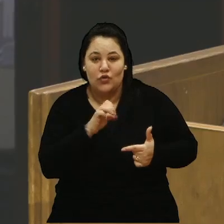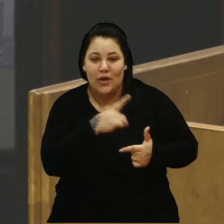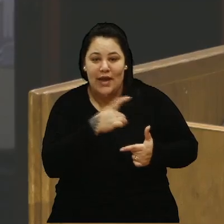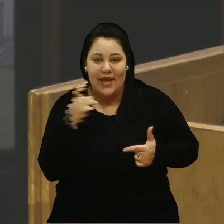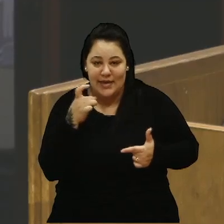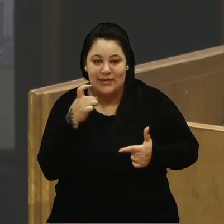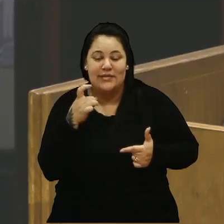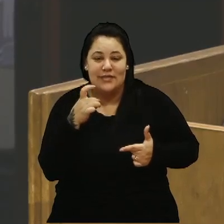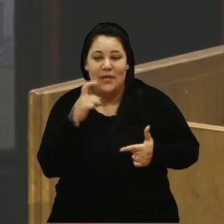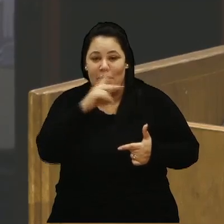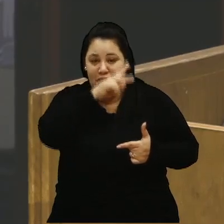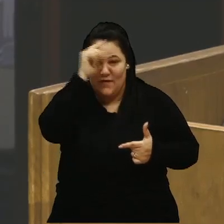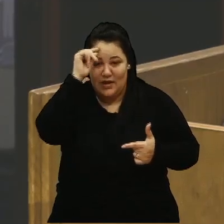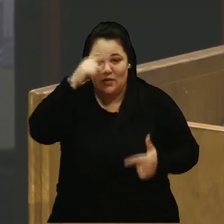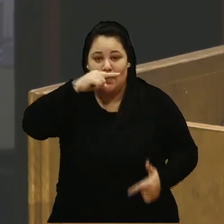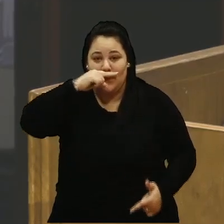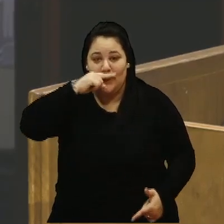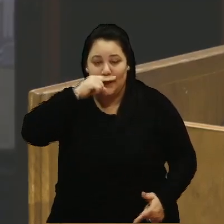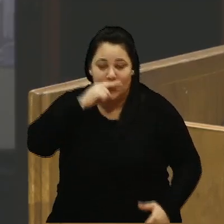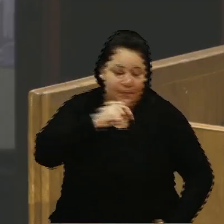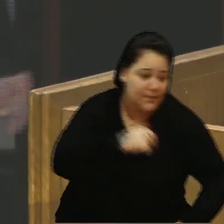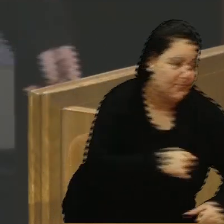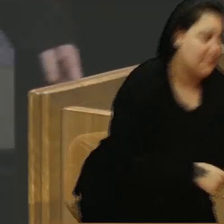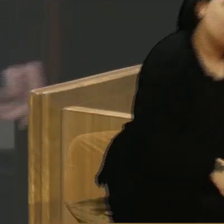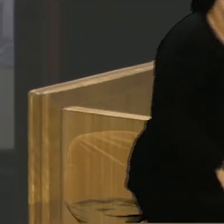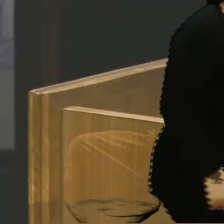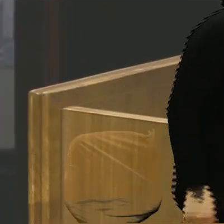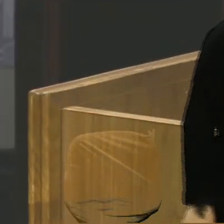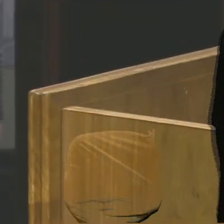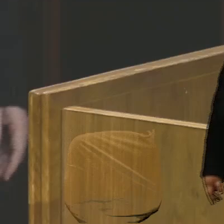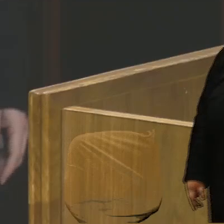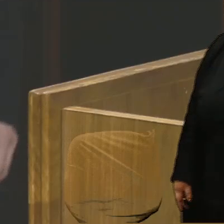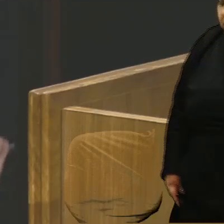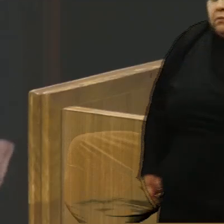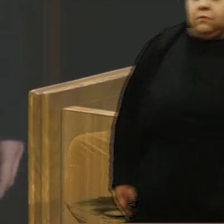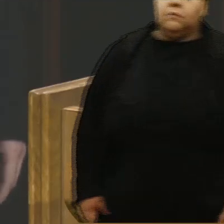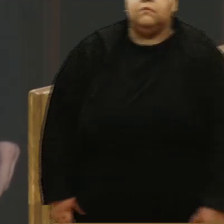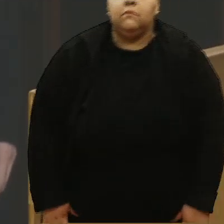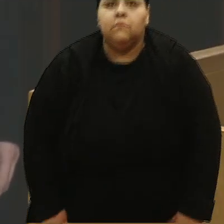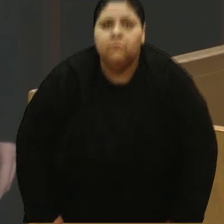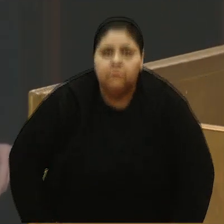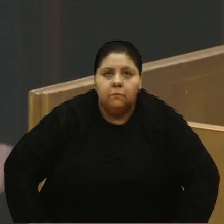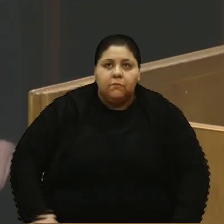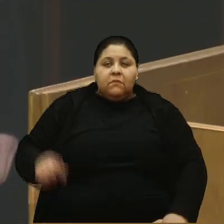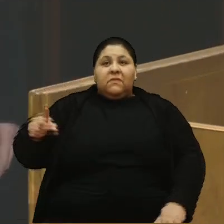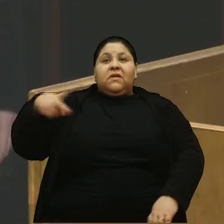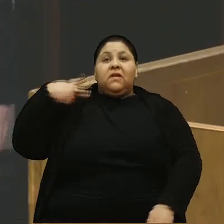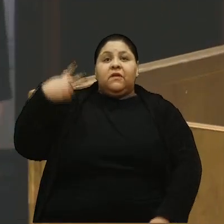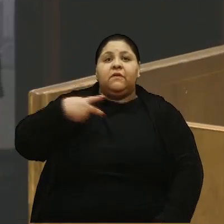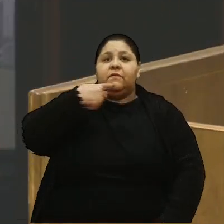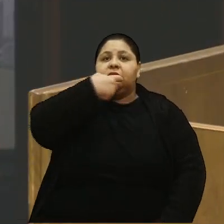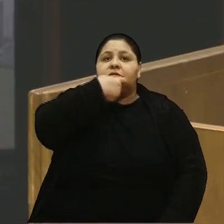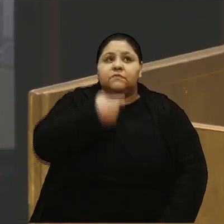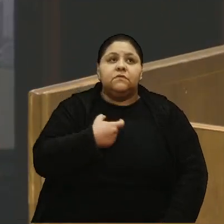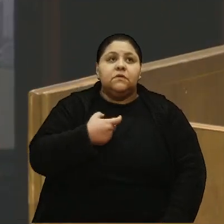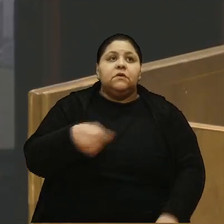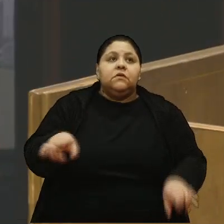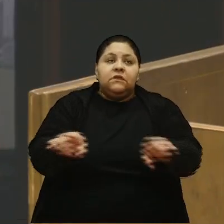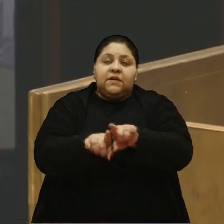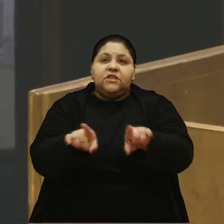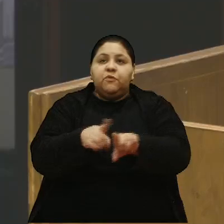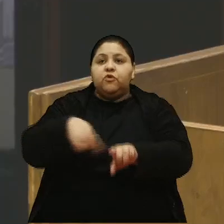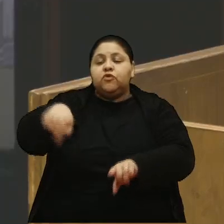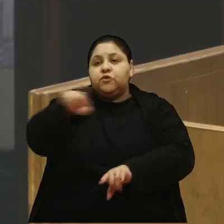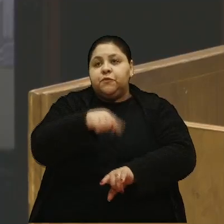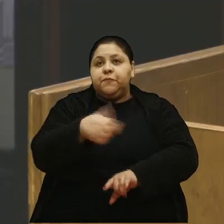José Ivo Sartori. E ali no Santa Corona praticamente nós não tínhamos, vereador Cristiano, praticamente nem o equipamento público,